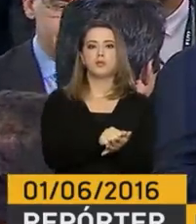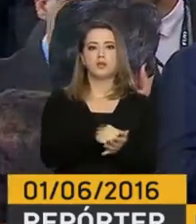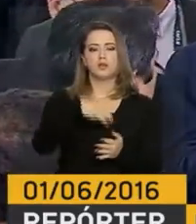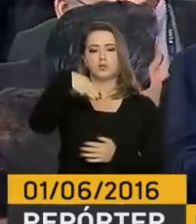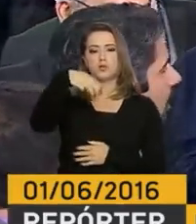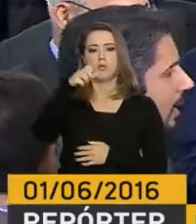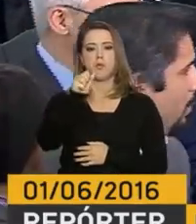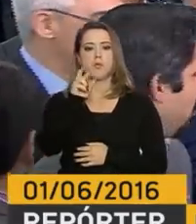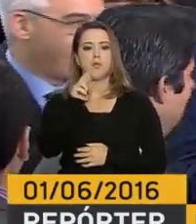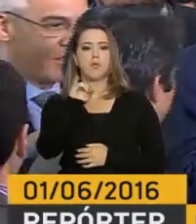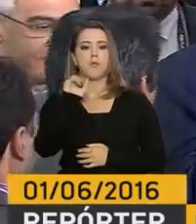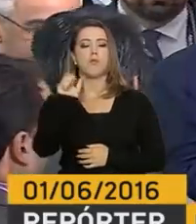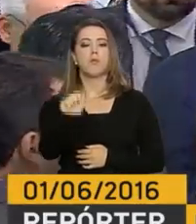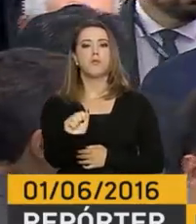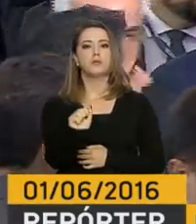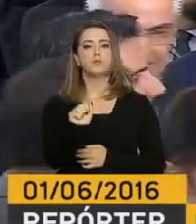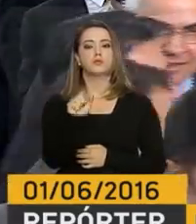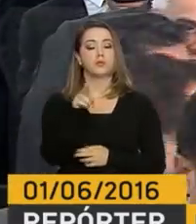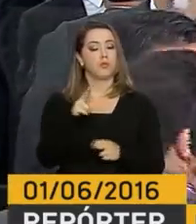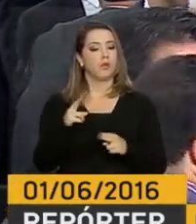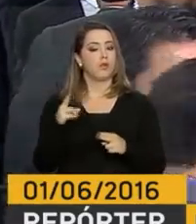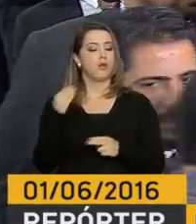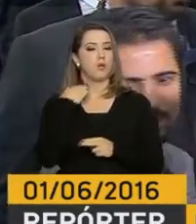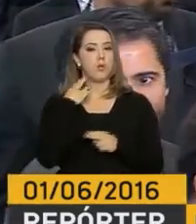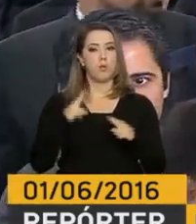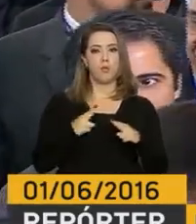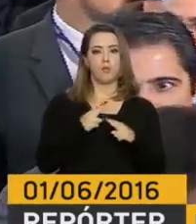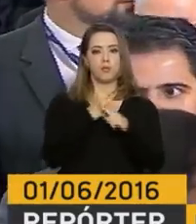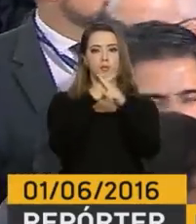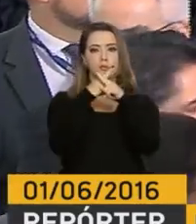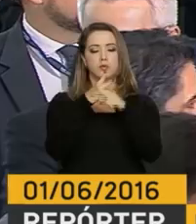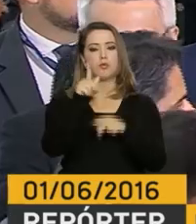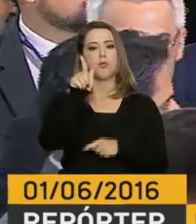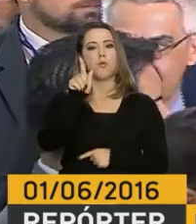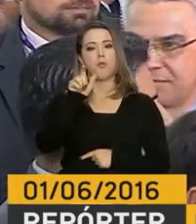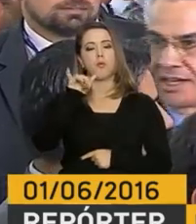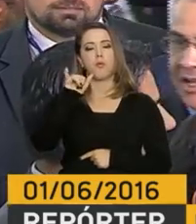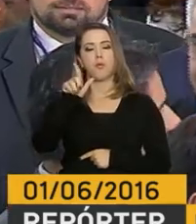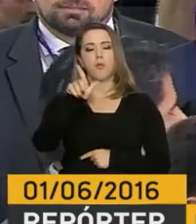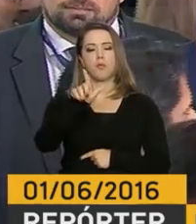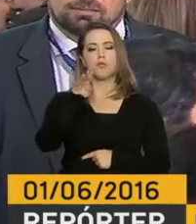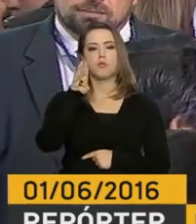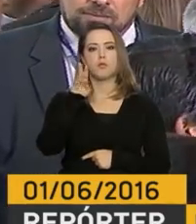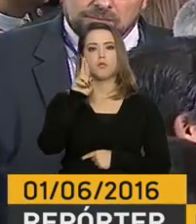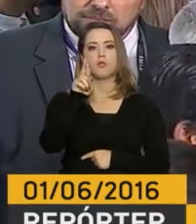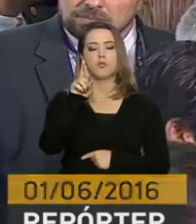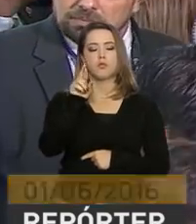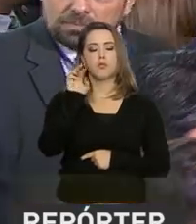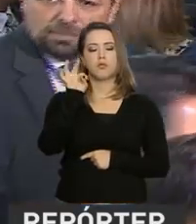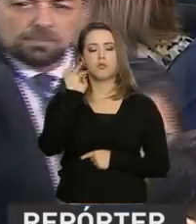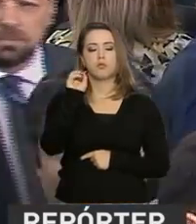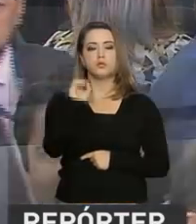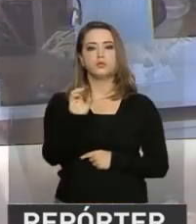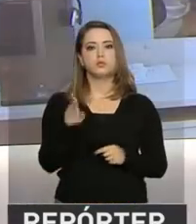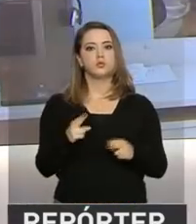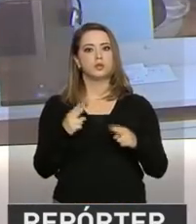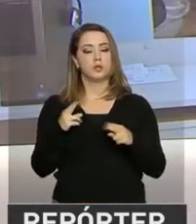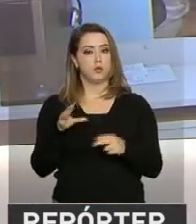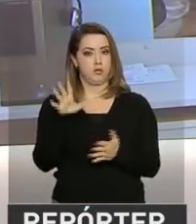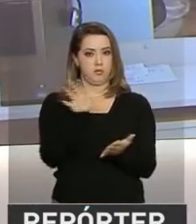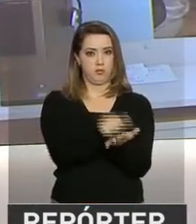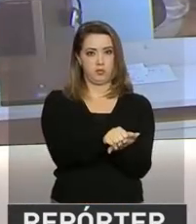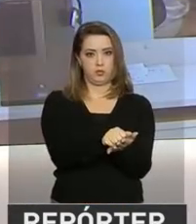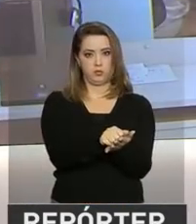Bastos Marques na Caixa Econômica Federal Gilberto hoque ex-ministro das cidades e da integração nacional